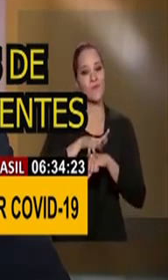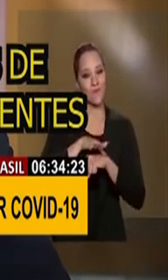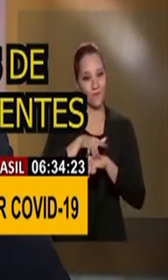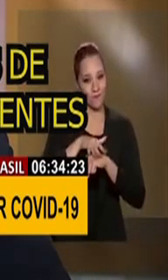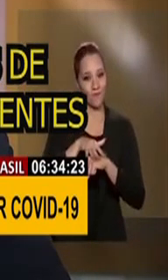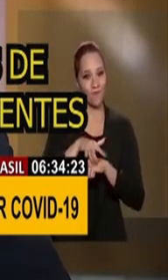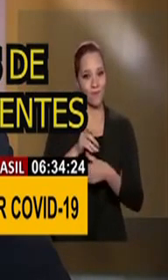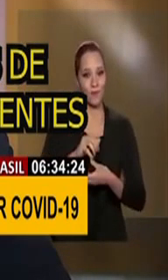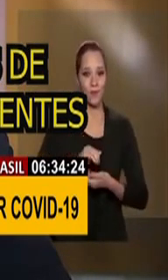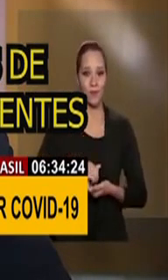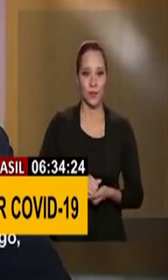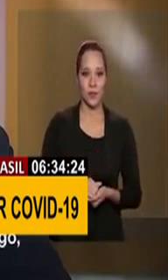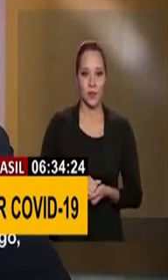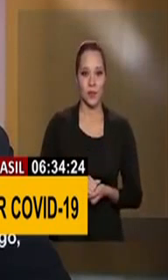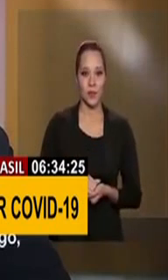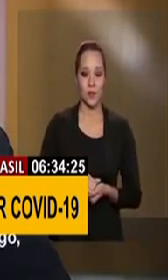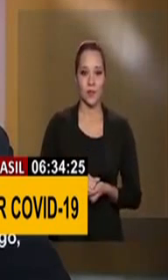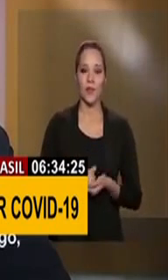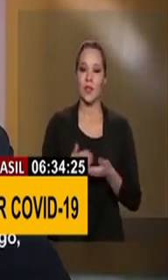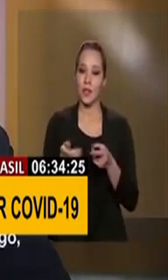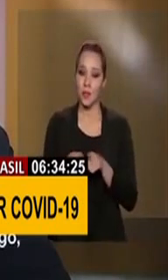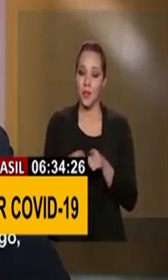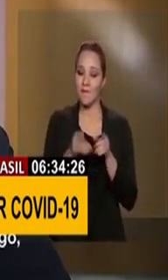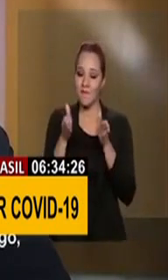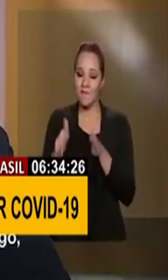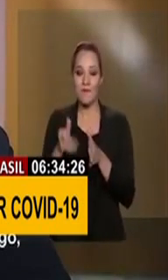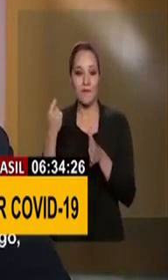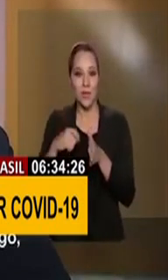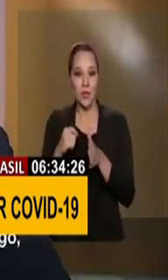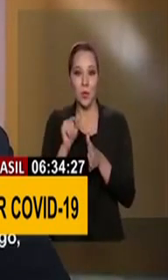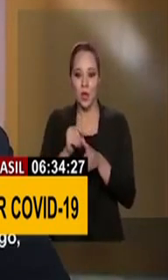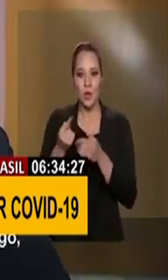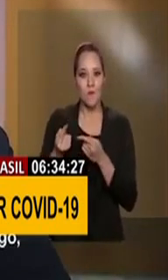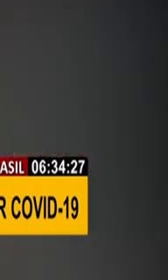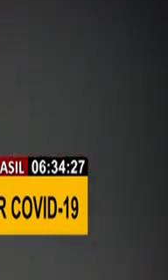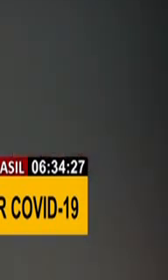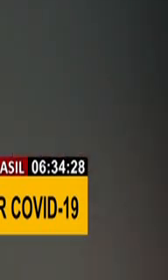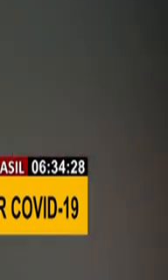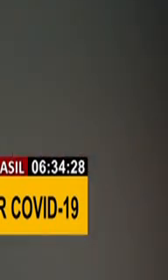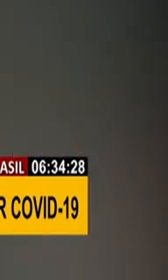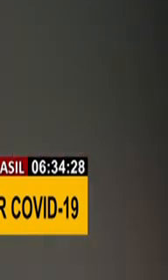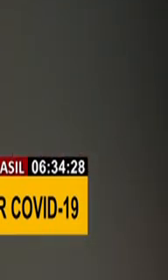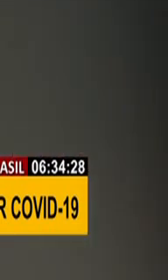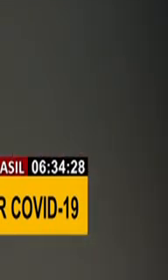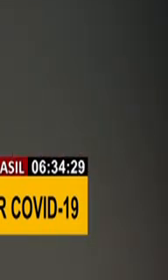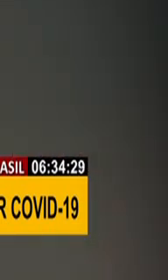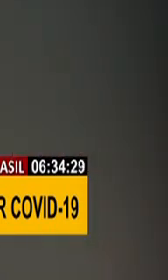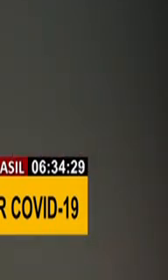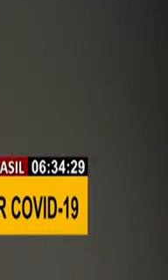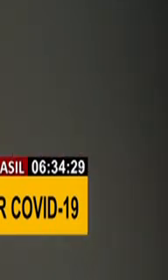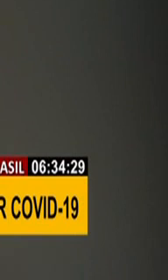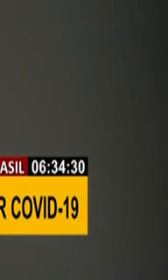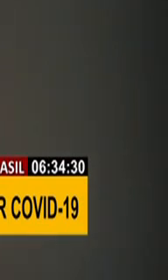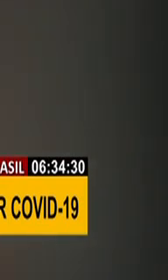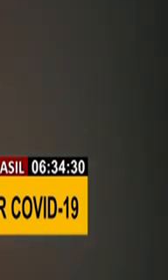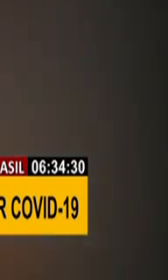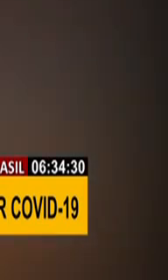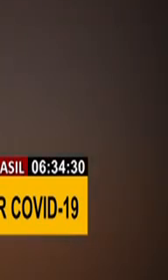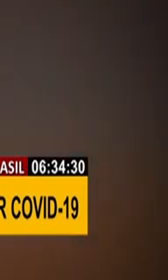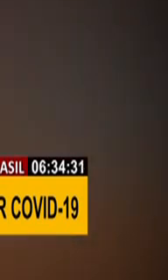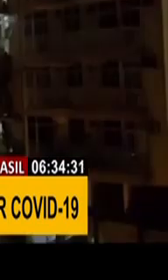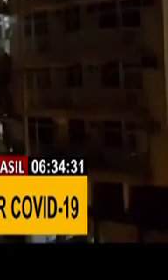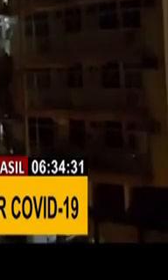doenças pré-existentes. Declaración que solo provocó malestar en los brasileños, quienes al no poder manifestarse en las calles,